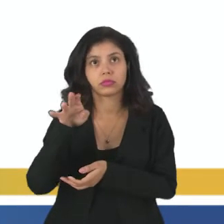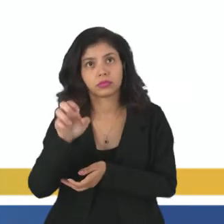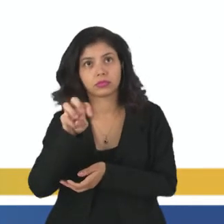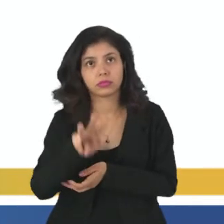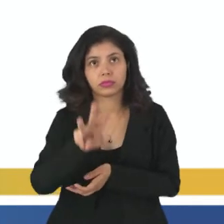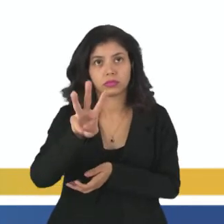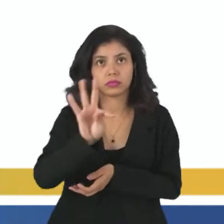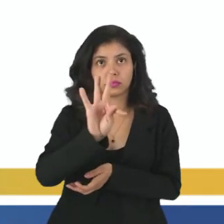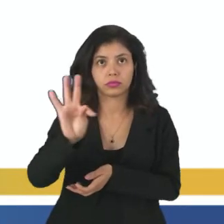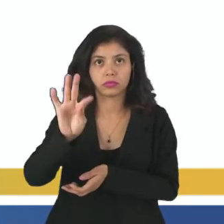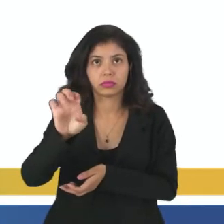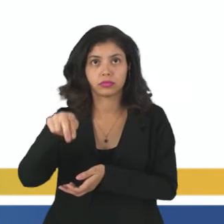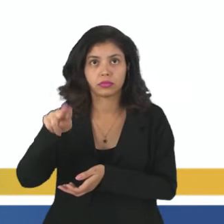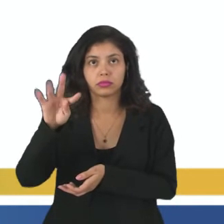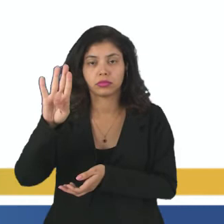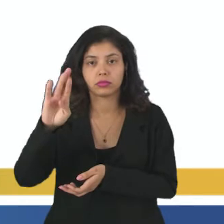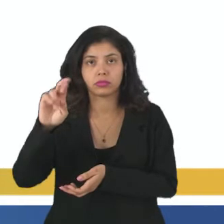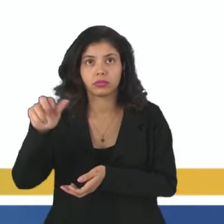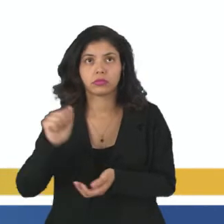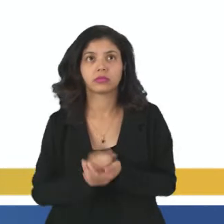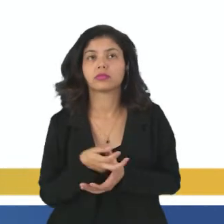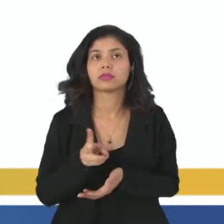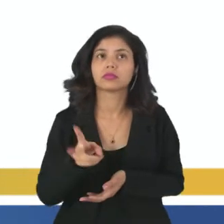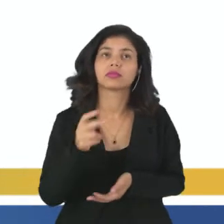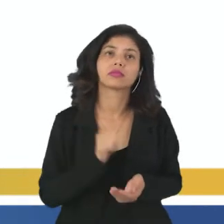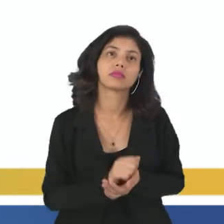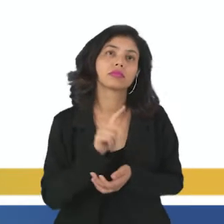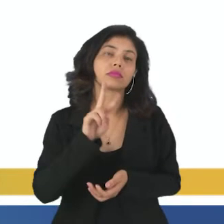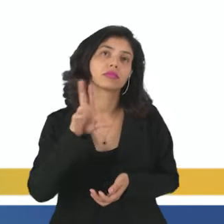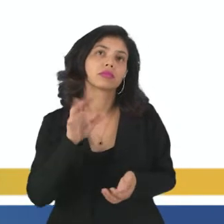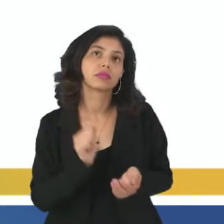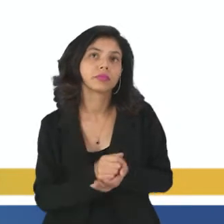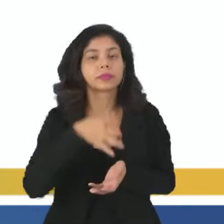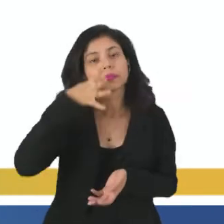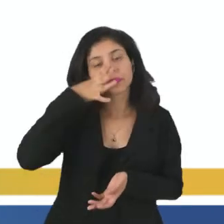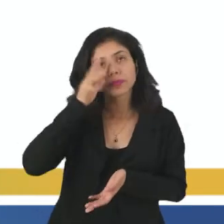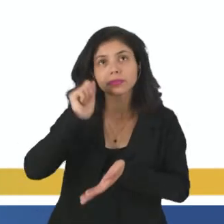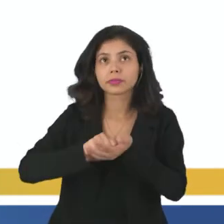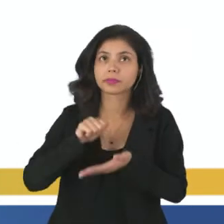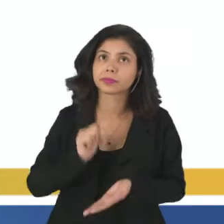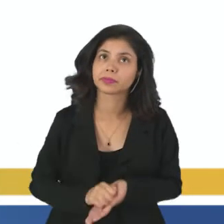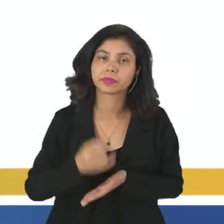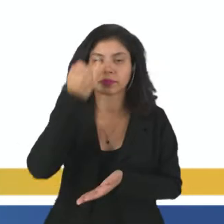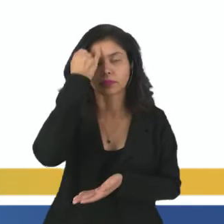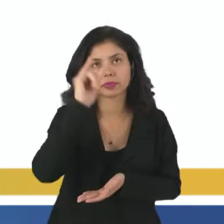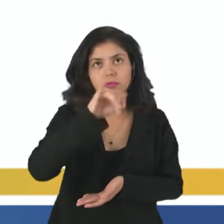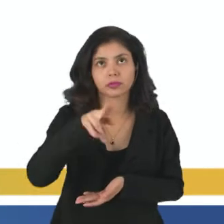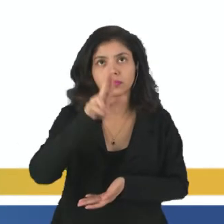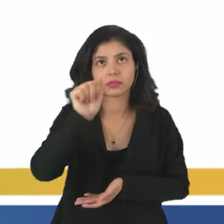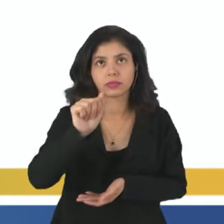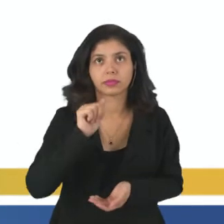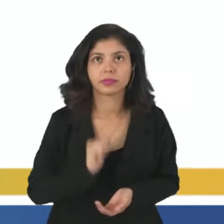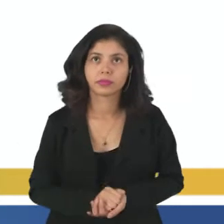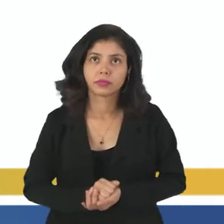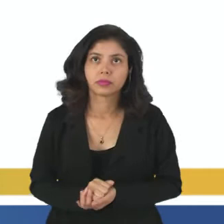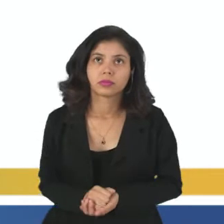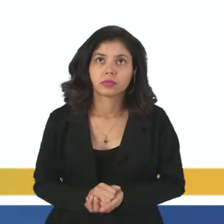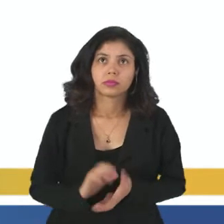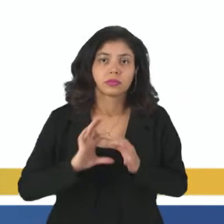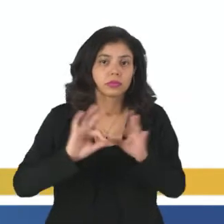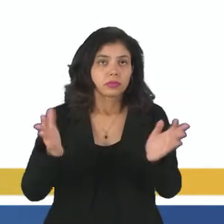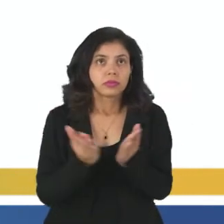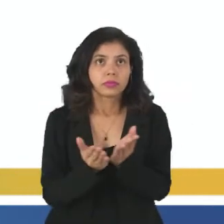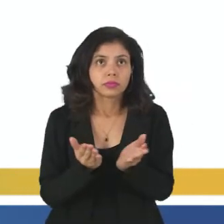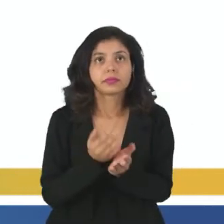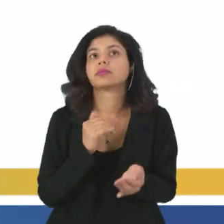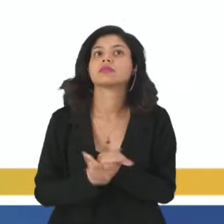de Wittenberg. Continuando. Lutero admirava os escritos e as ideias de Jean Hus sobre a